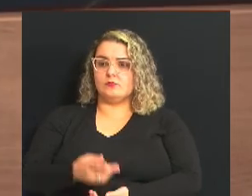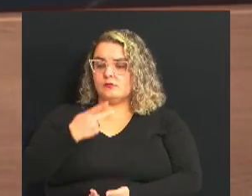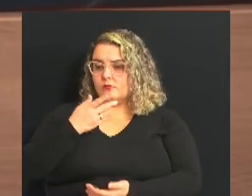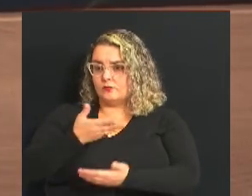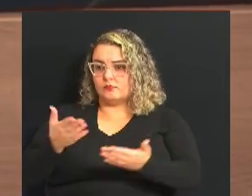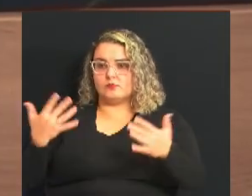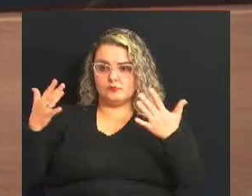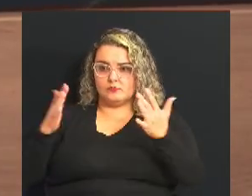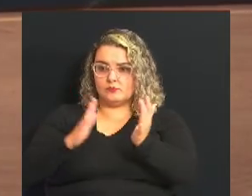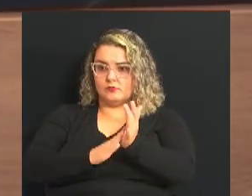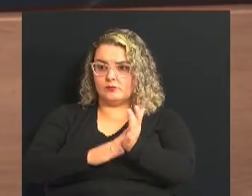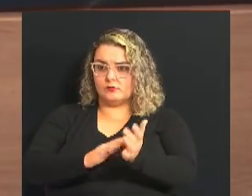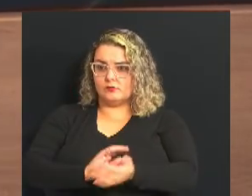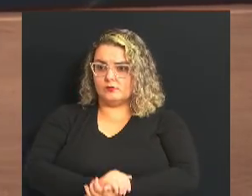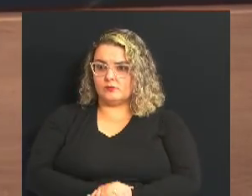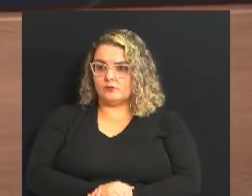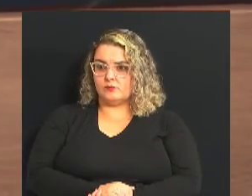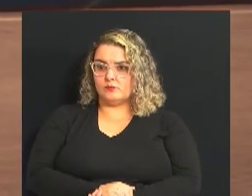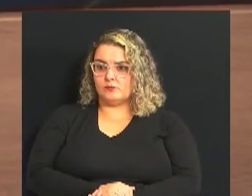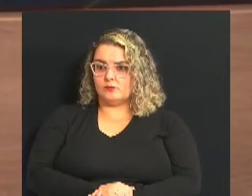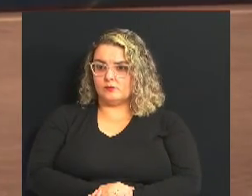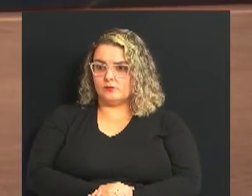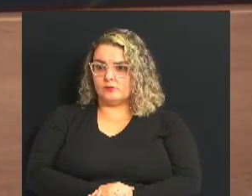eu, né?